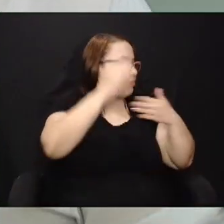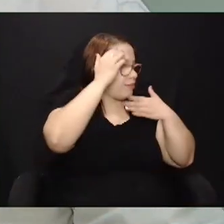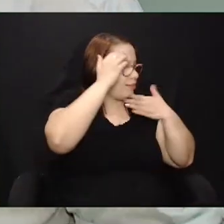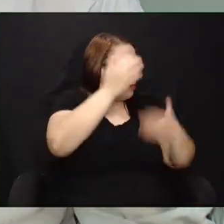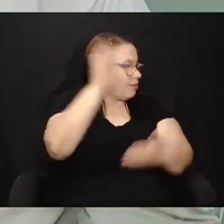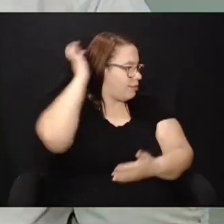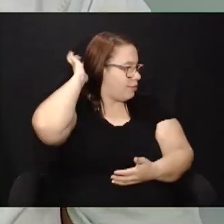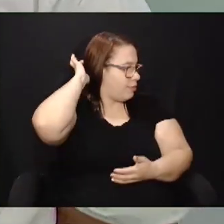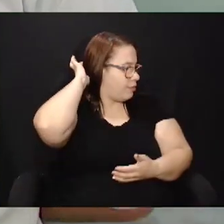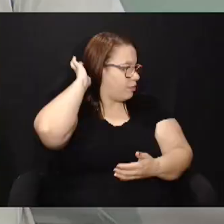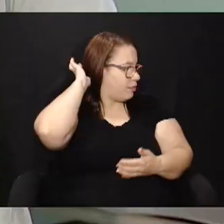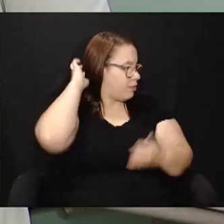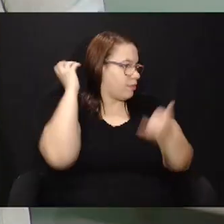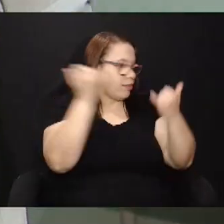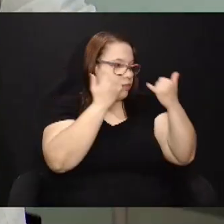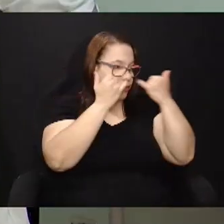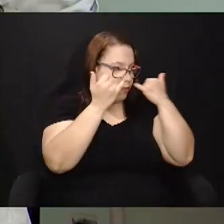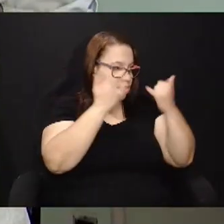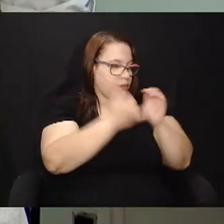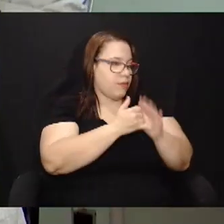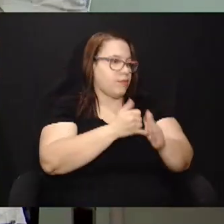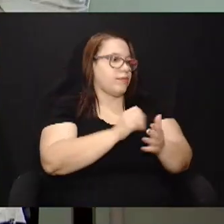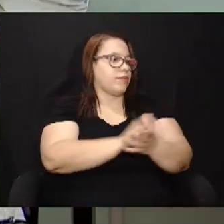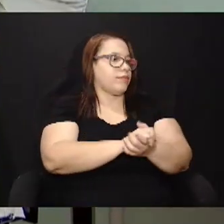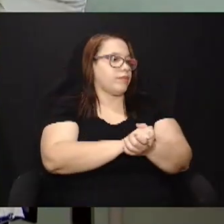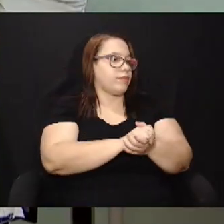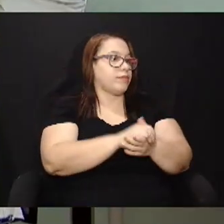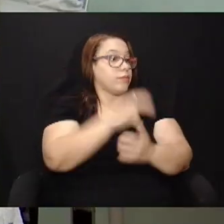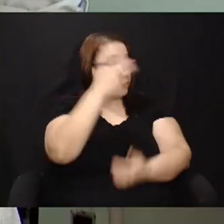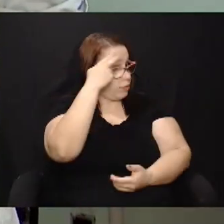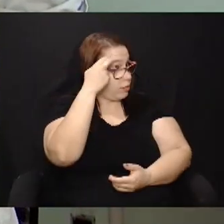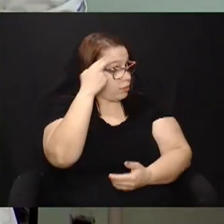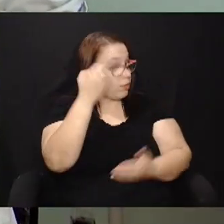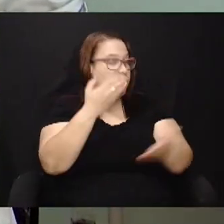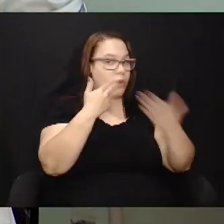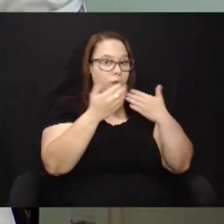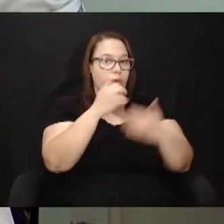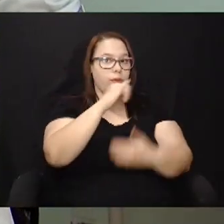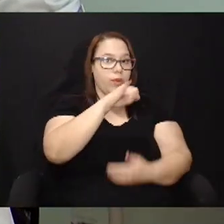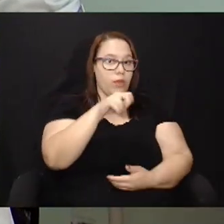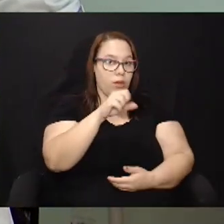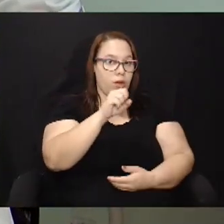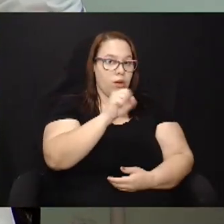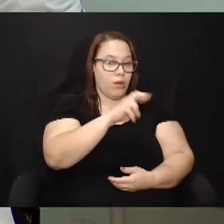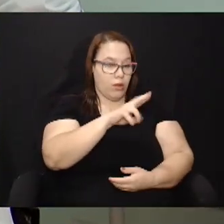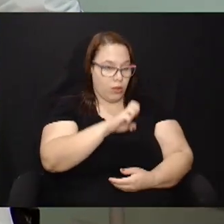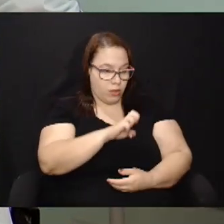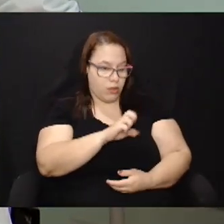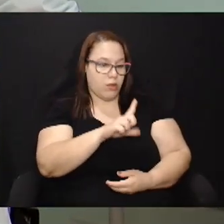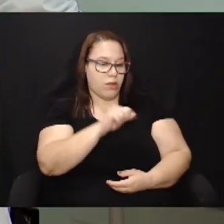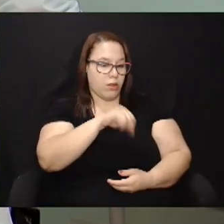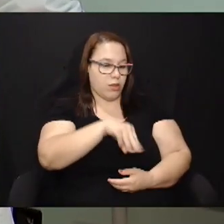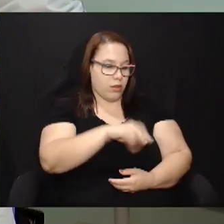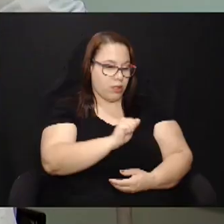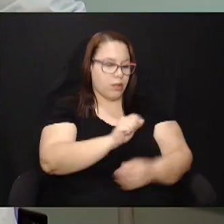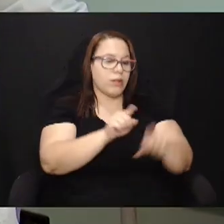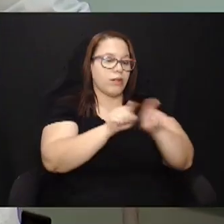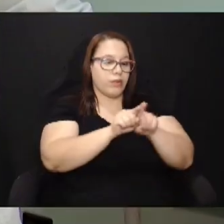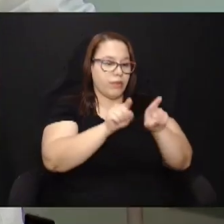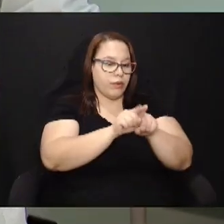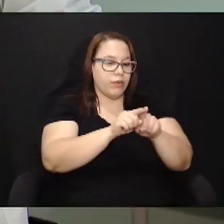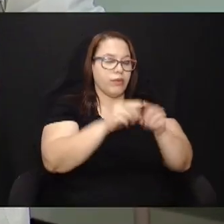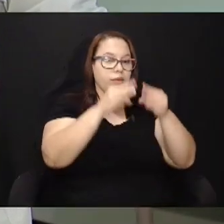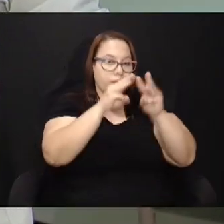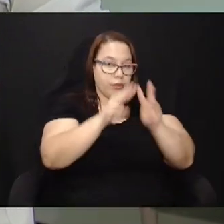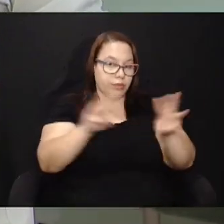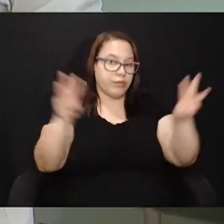suas informações. Está aí, então, Gabriel, a gente conversou com o Josué Lima. E tem também o site da Prefeitura